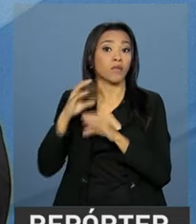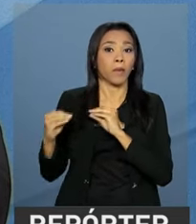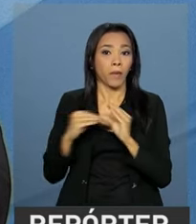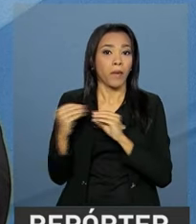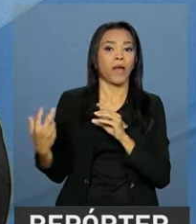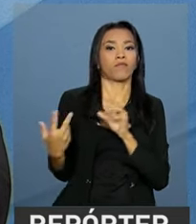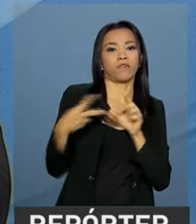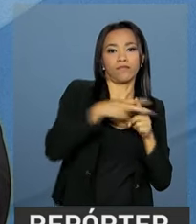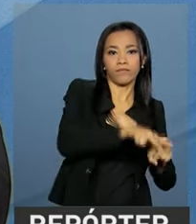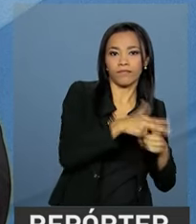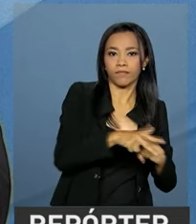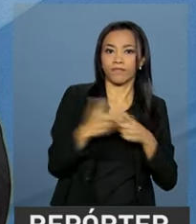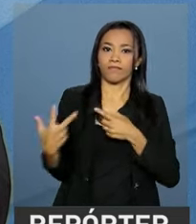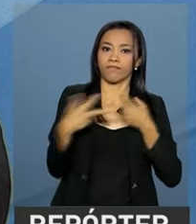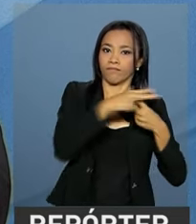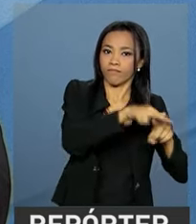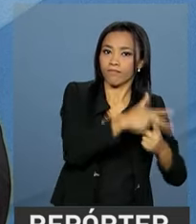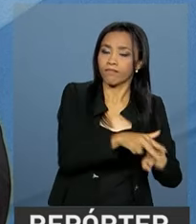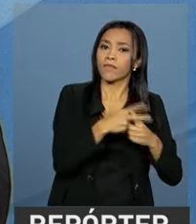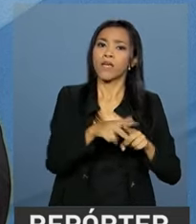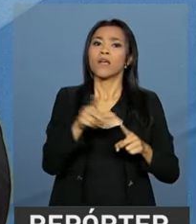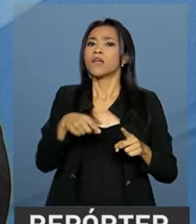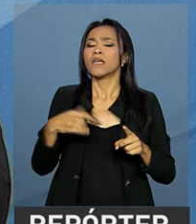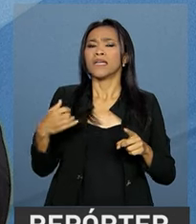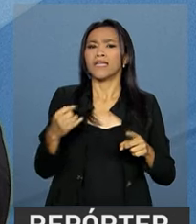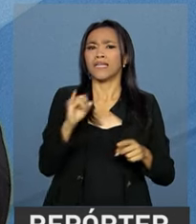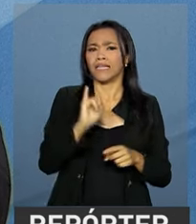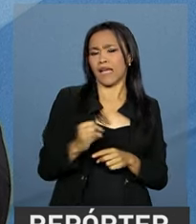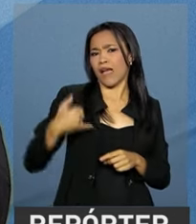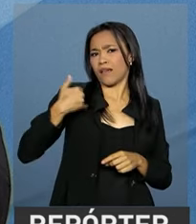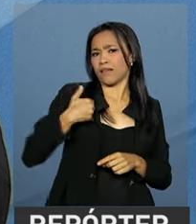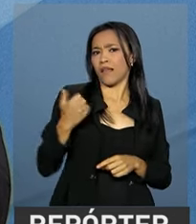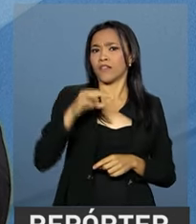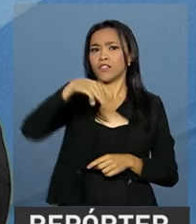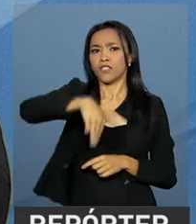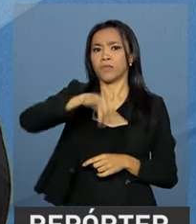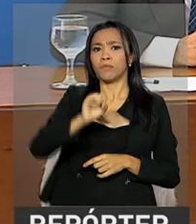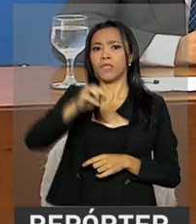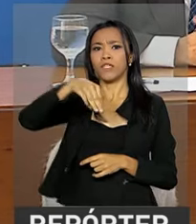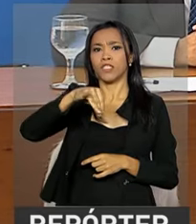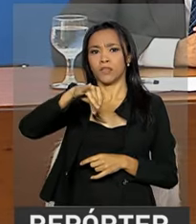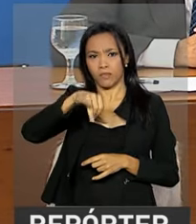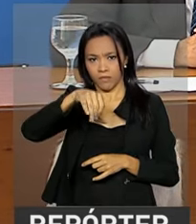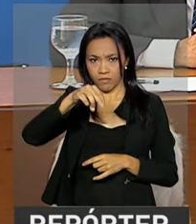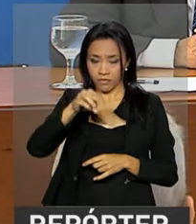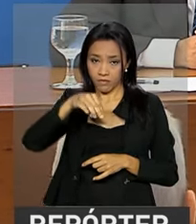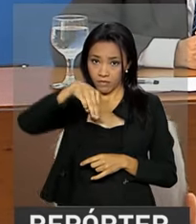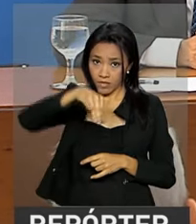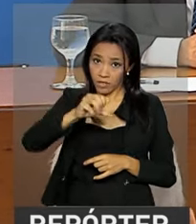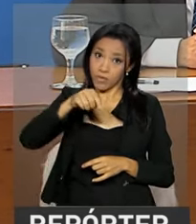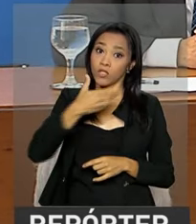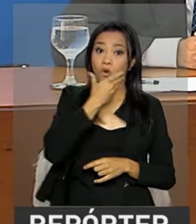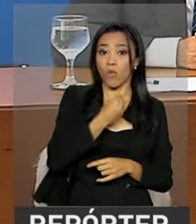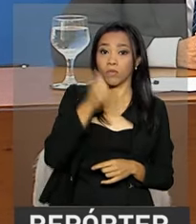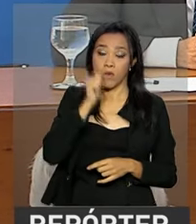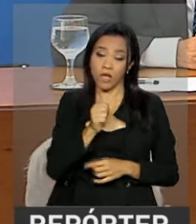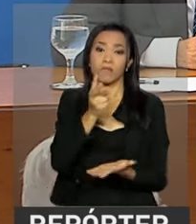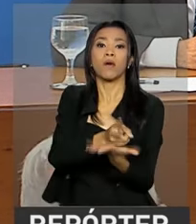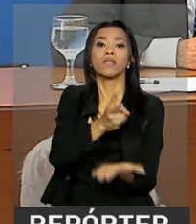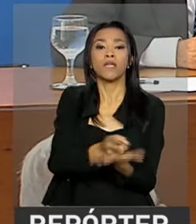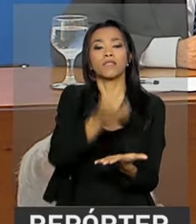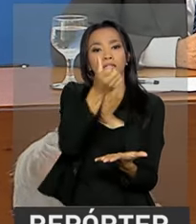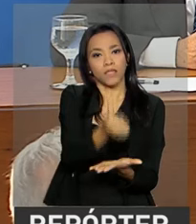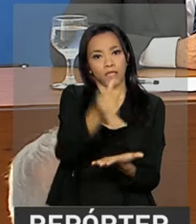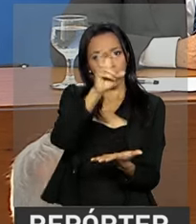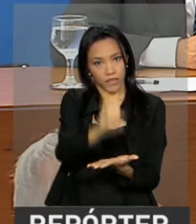ajustes não incluem a proposta de idade mínima para aposentadoria de homens e mulheres que está mantida em 65 anos